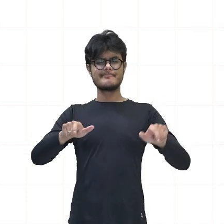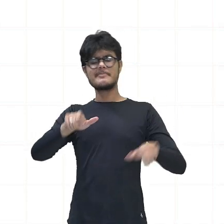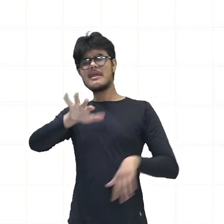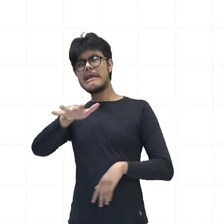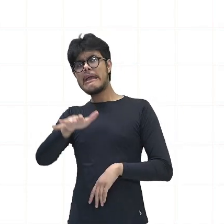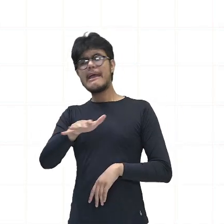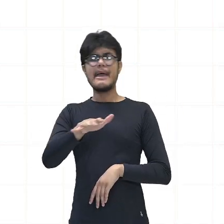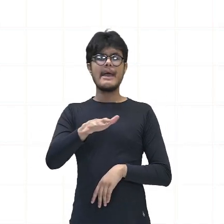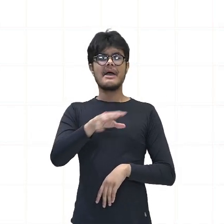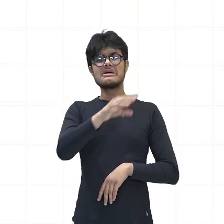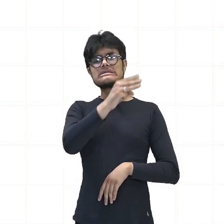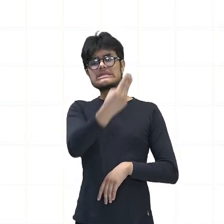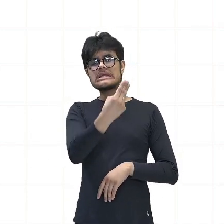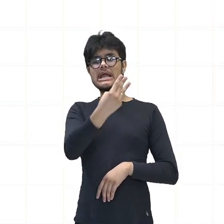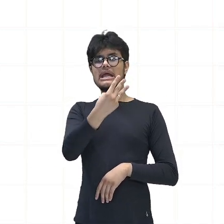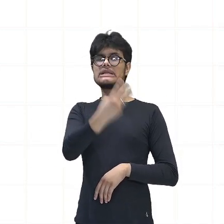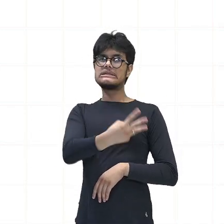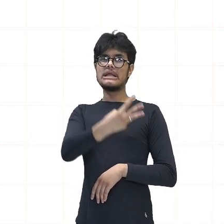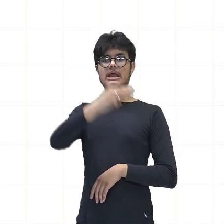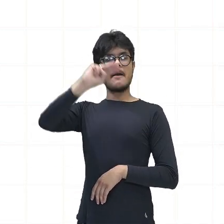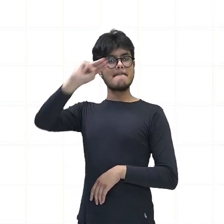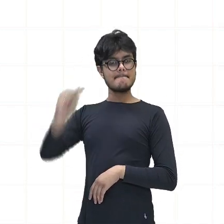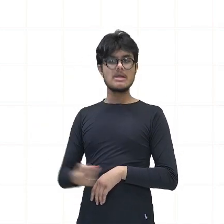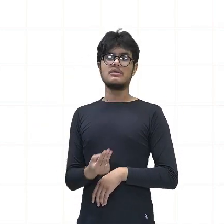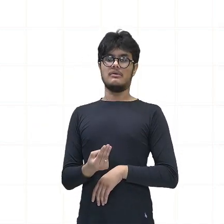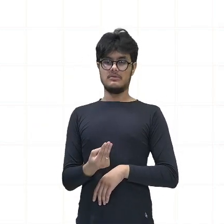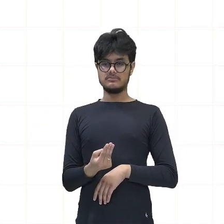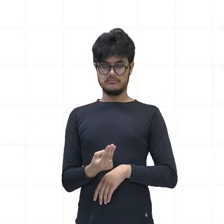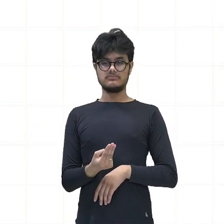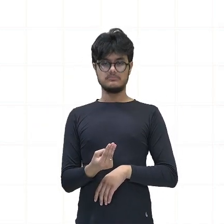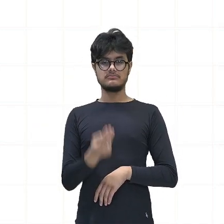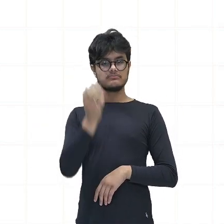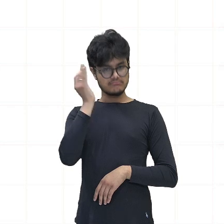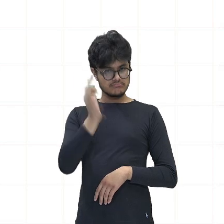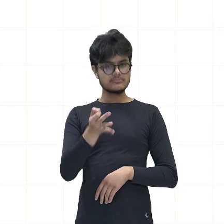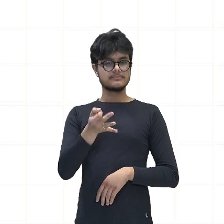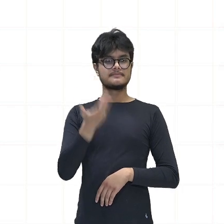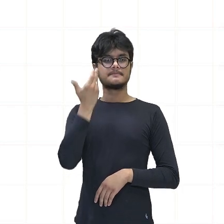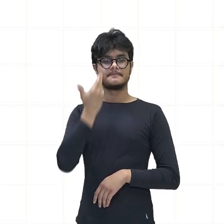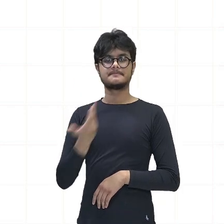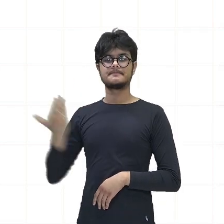censo da população do Amazonas, era em torno de